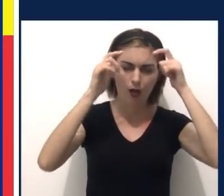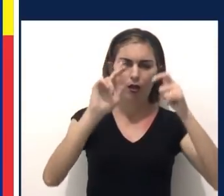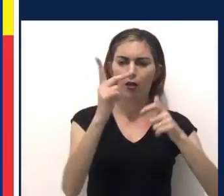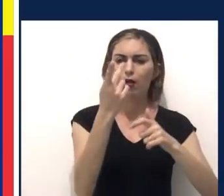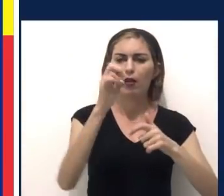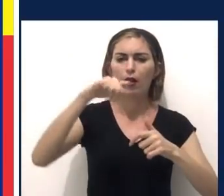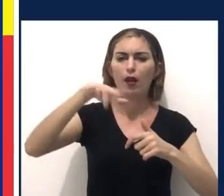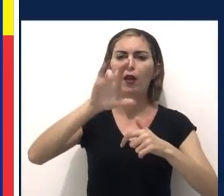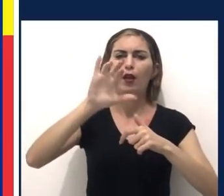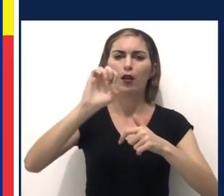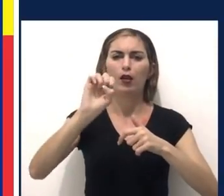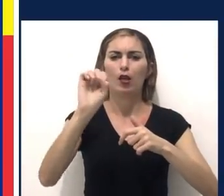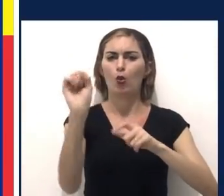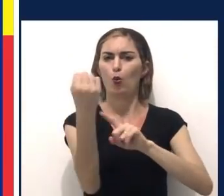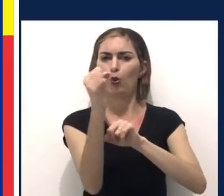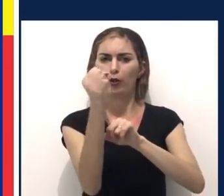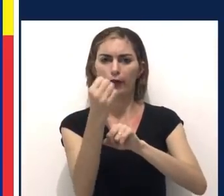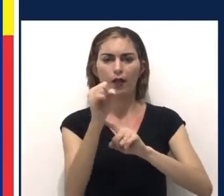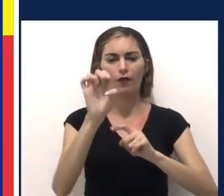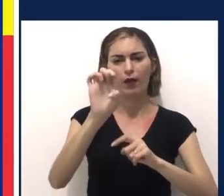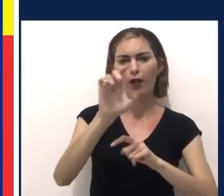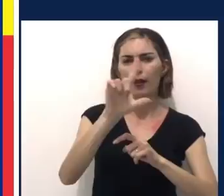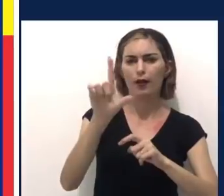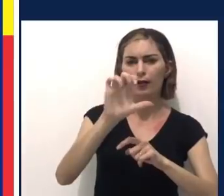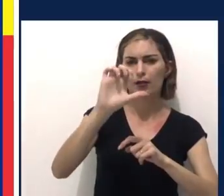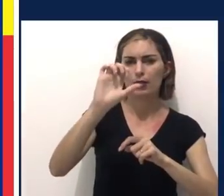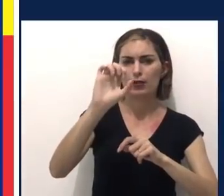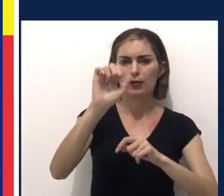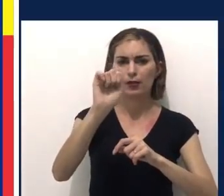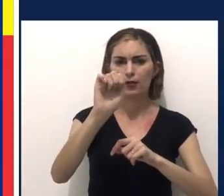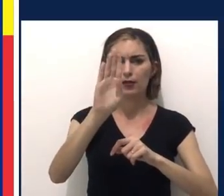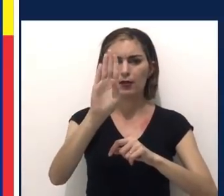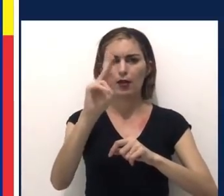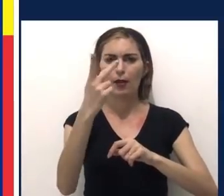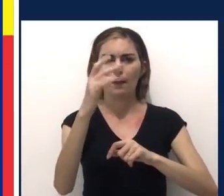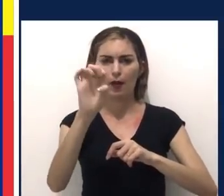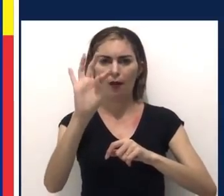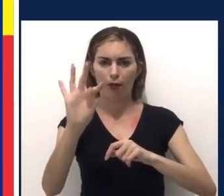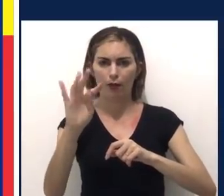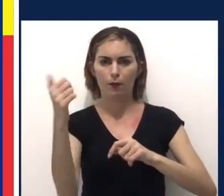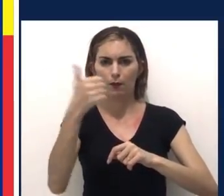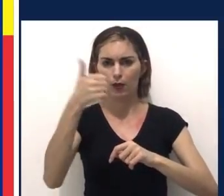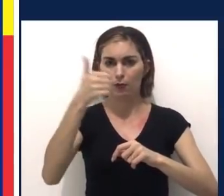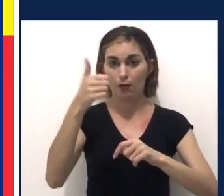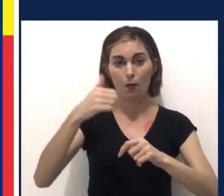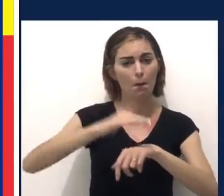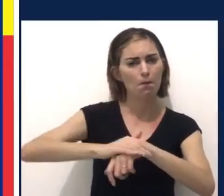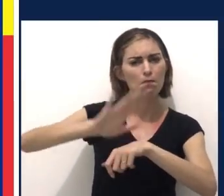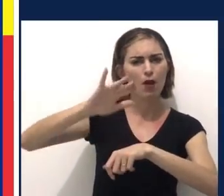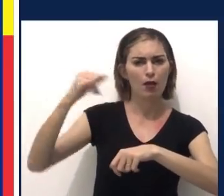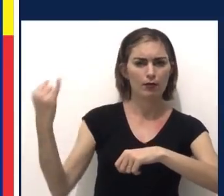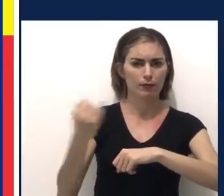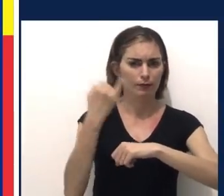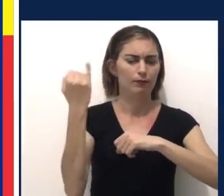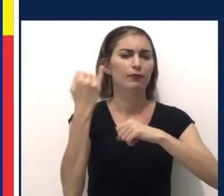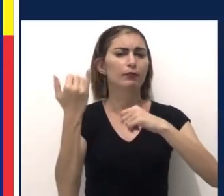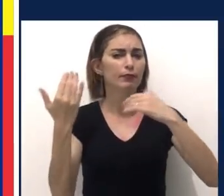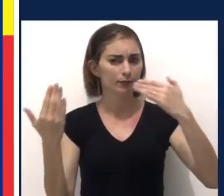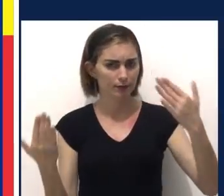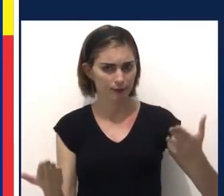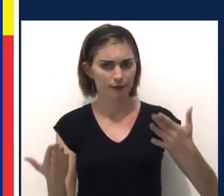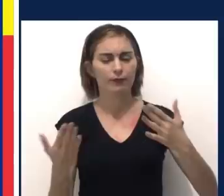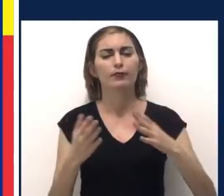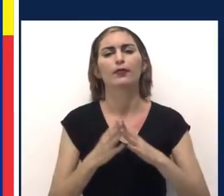reis Henrique VIII e Elizabeth I. Como os mais importantes,